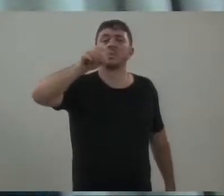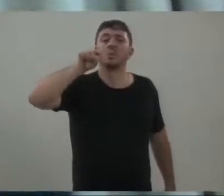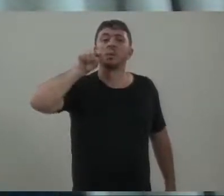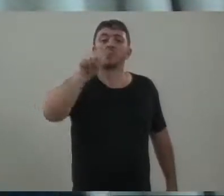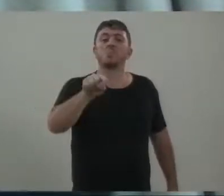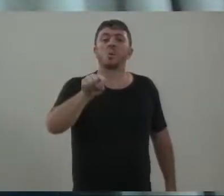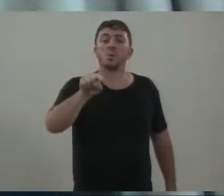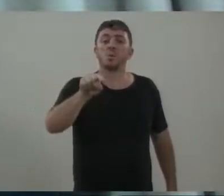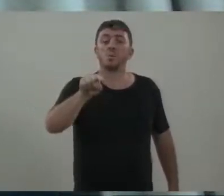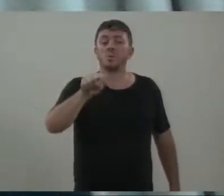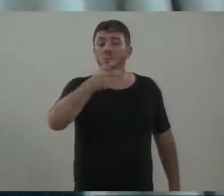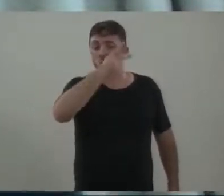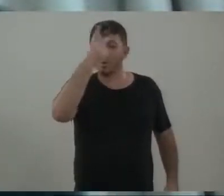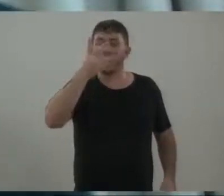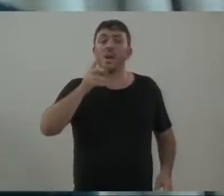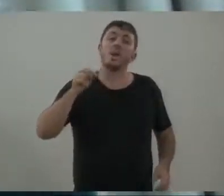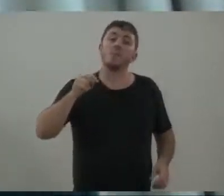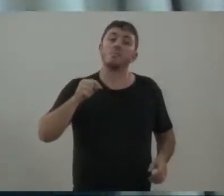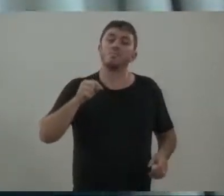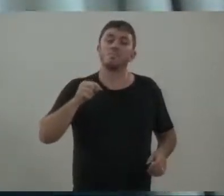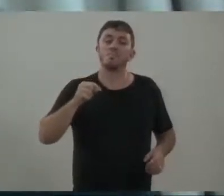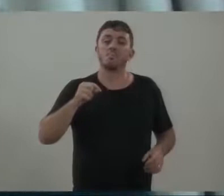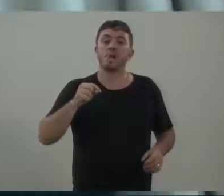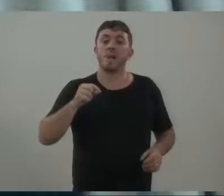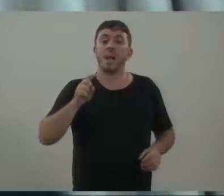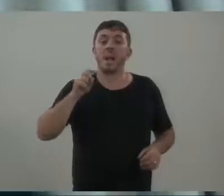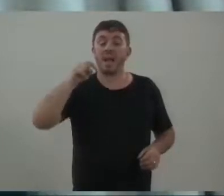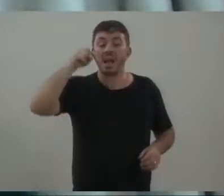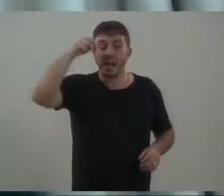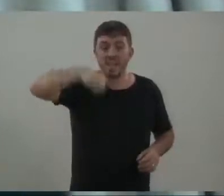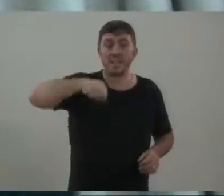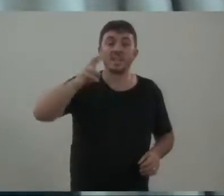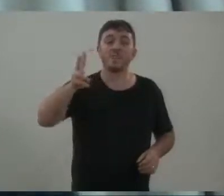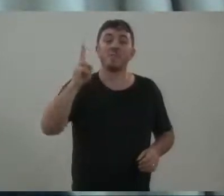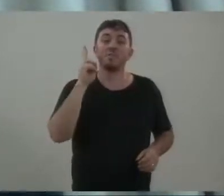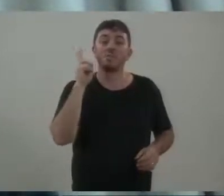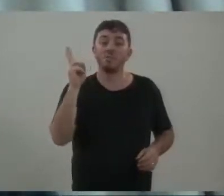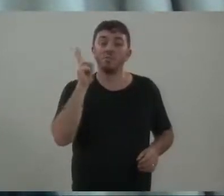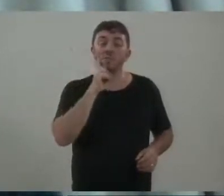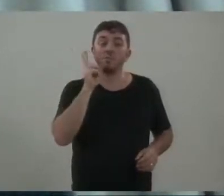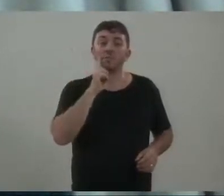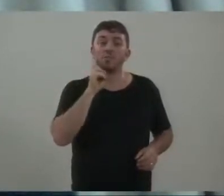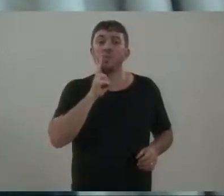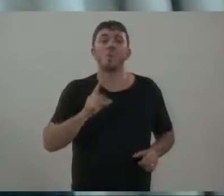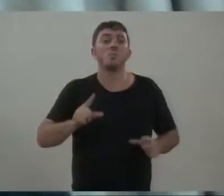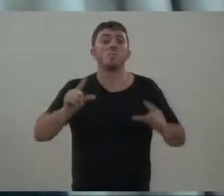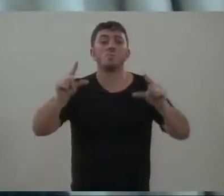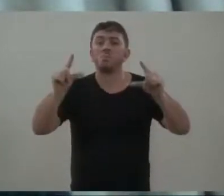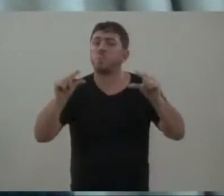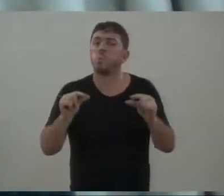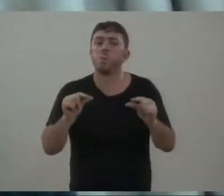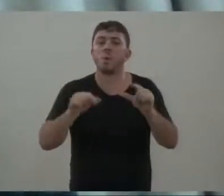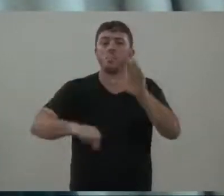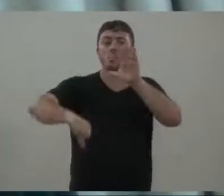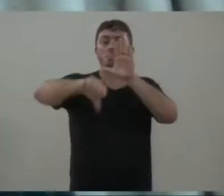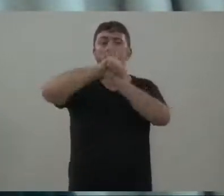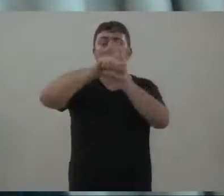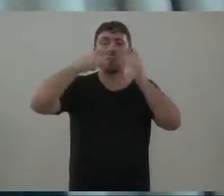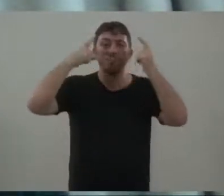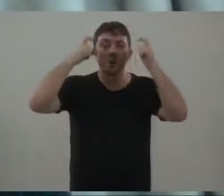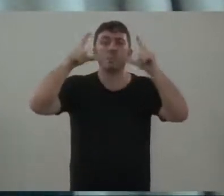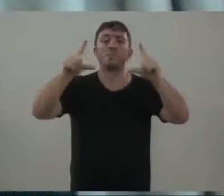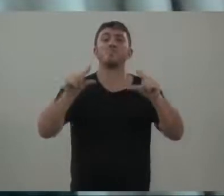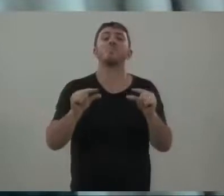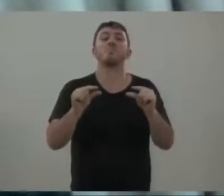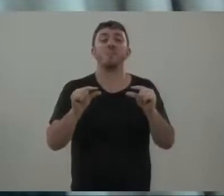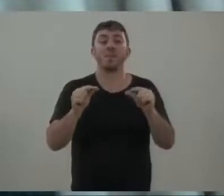ficamos felizes porque Vinhedo ficou entre as 7 cidades com menor exposição em crimes violentos e entre a terceira da